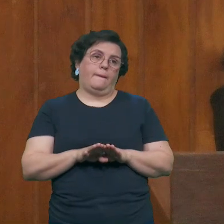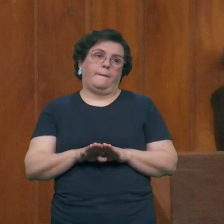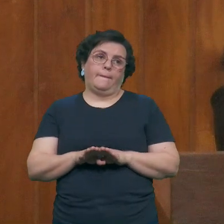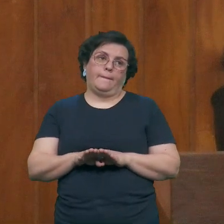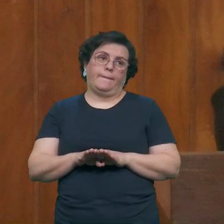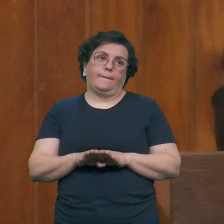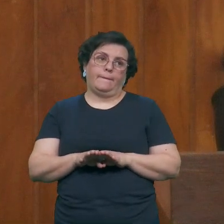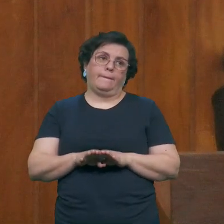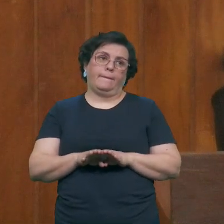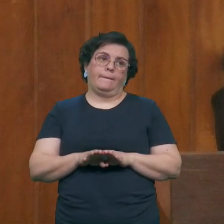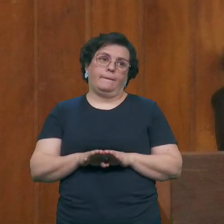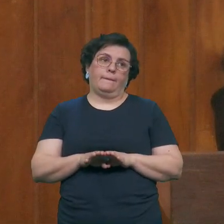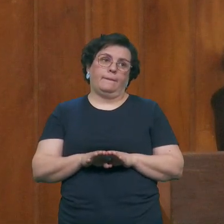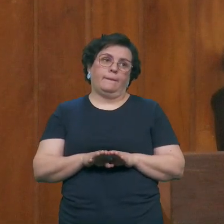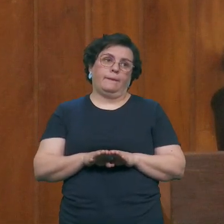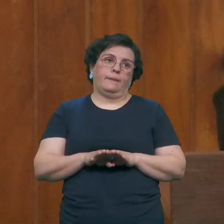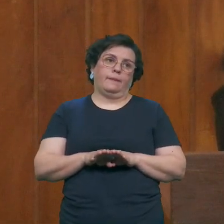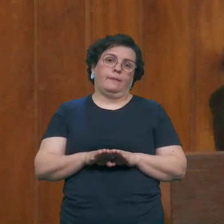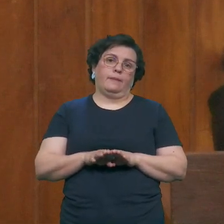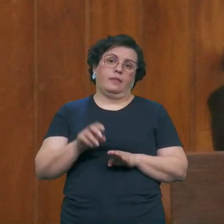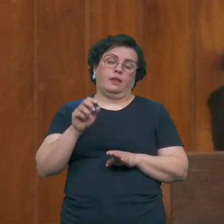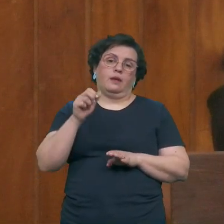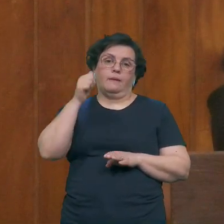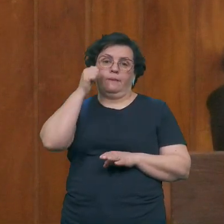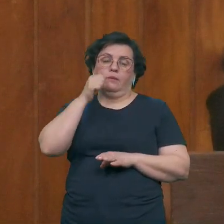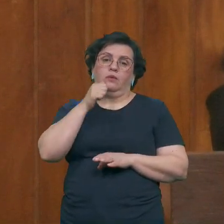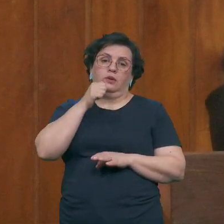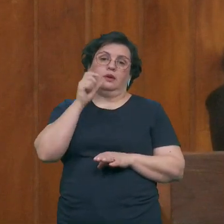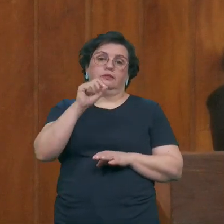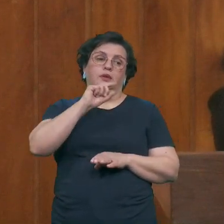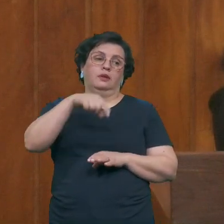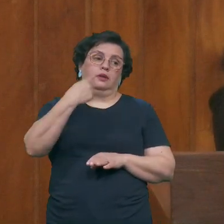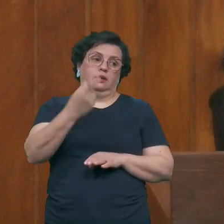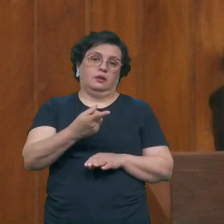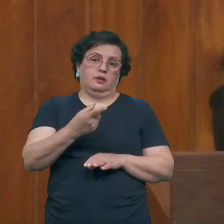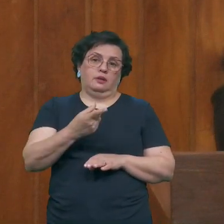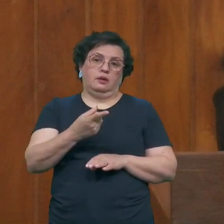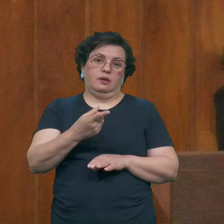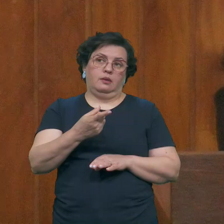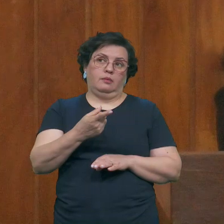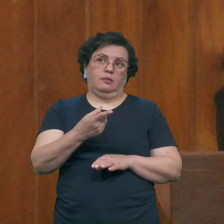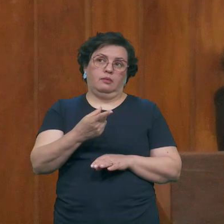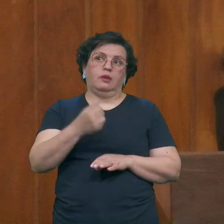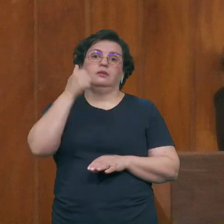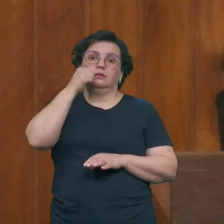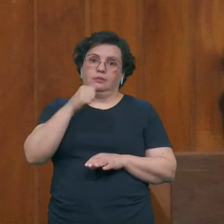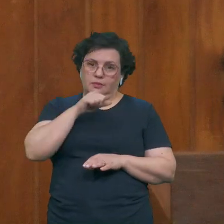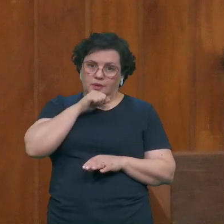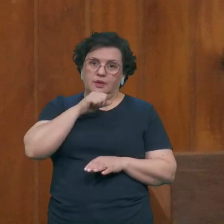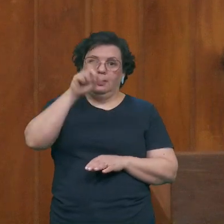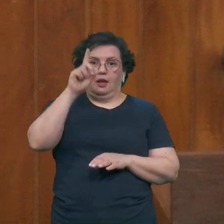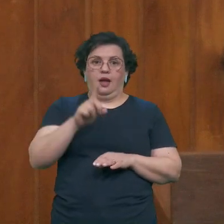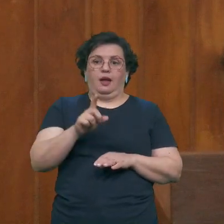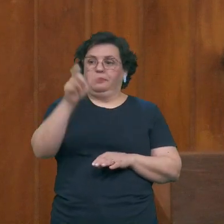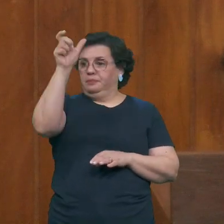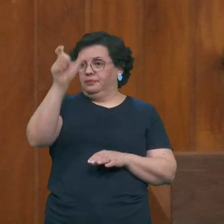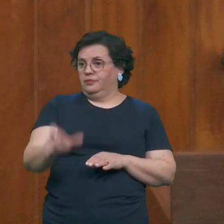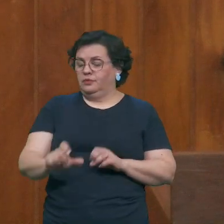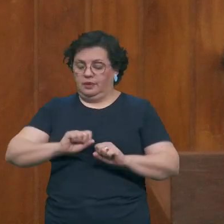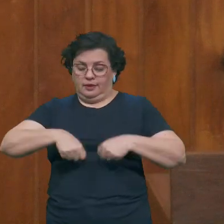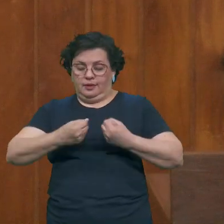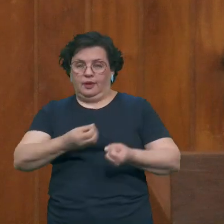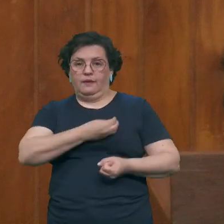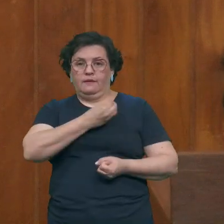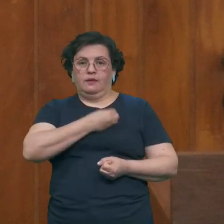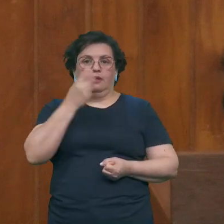mãe, aquela mulher que depois passa a ser mãe, é um ser que dá a vida pelo